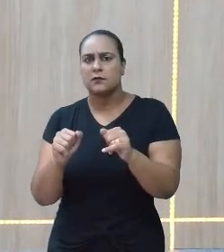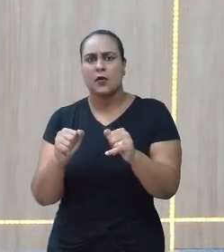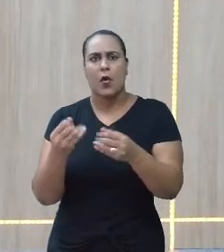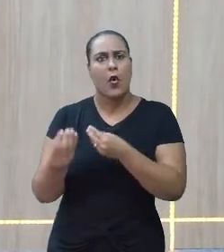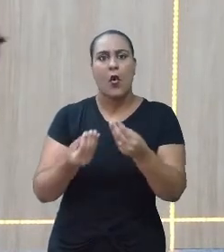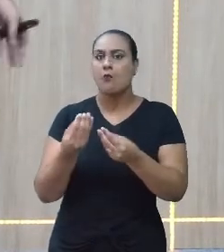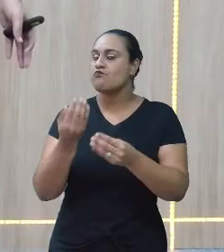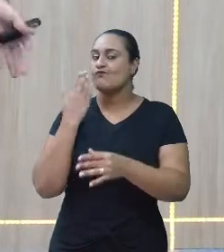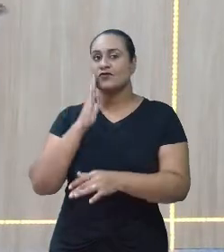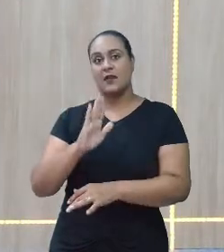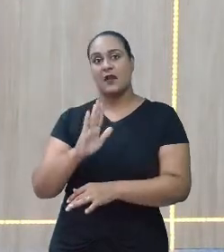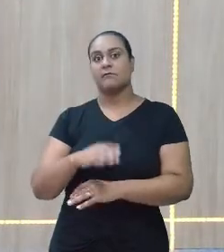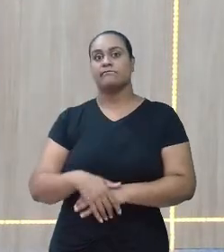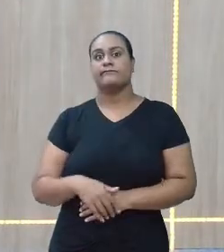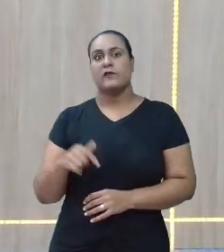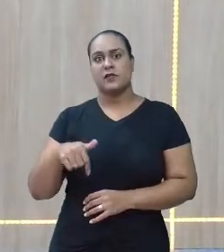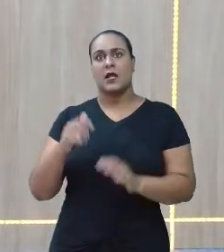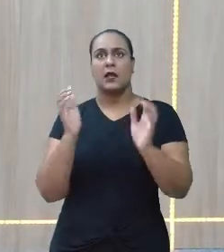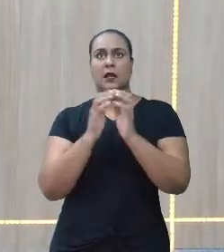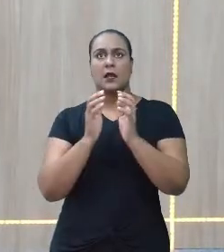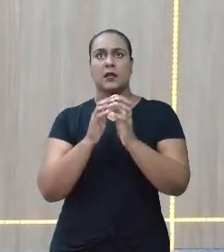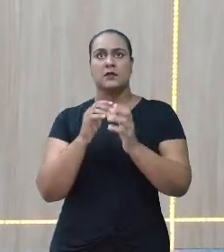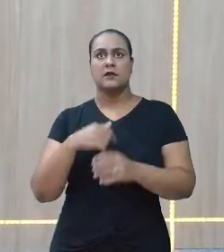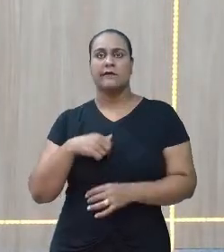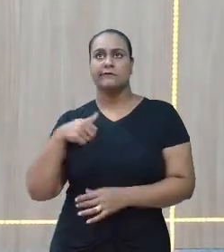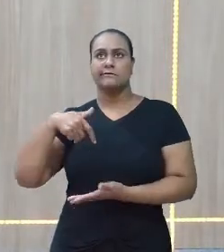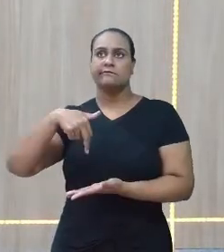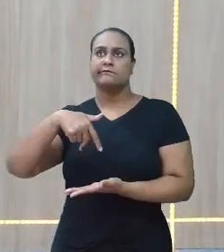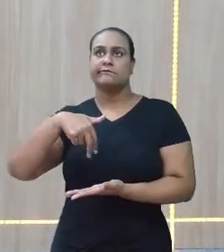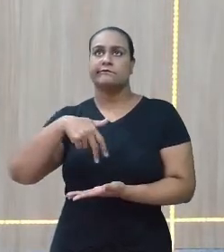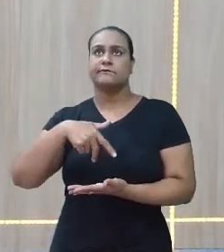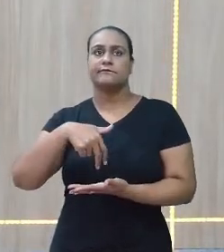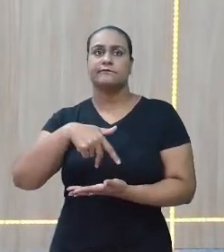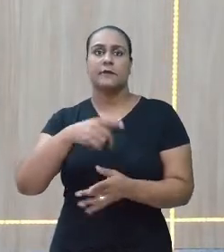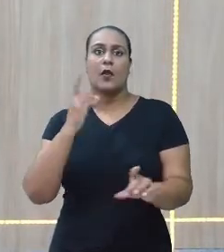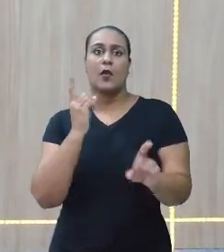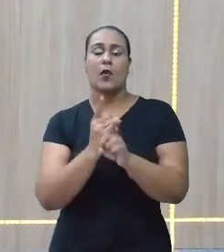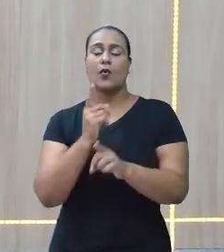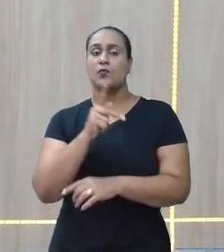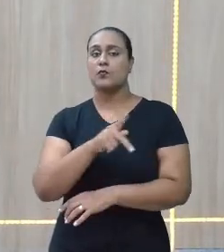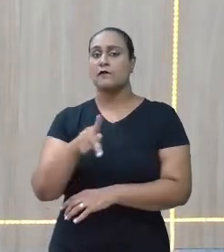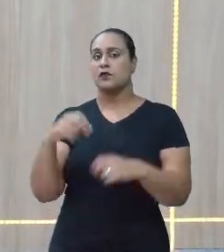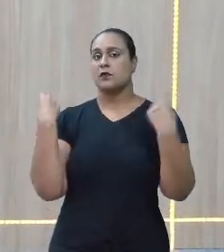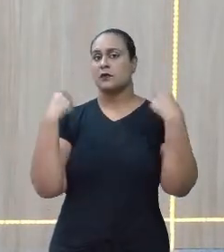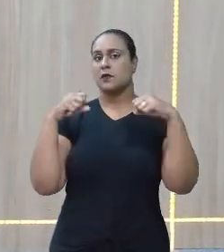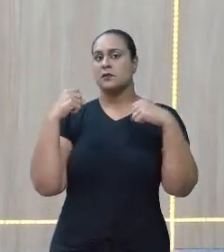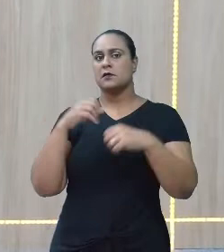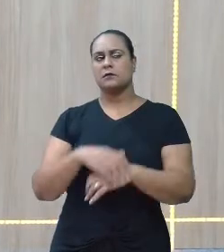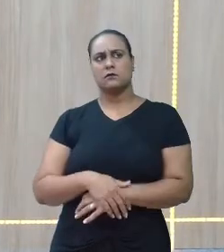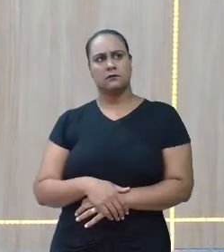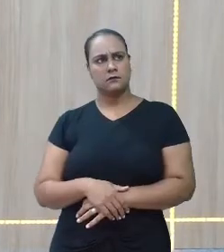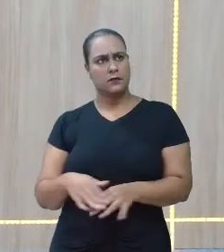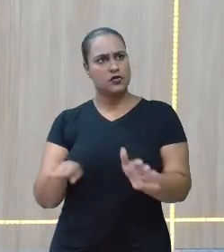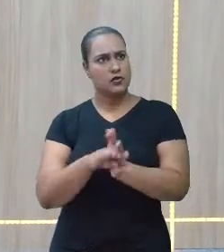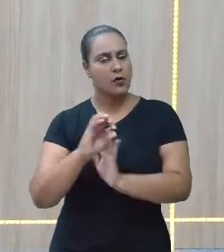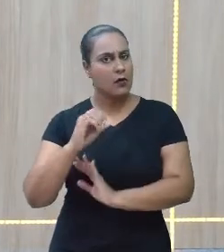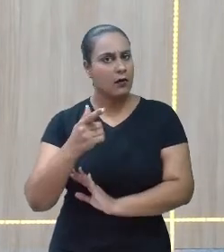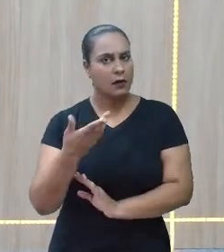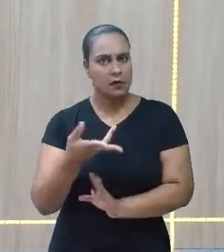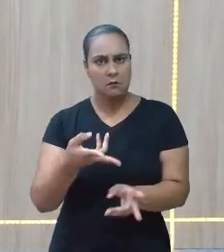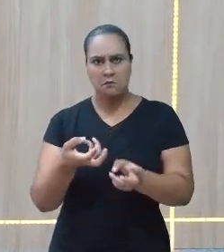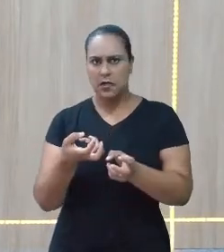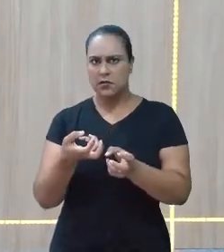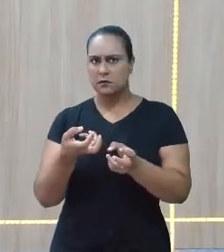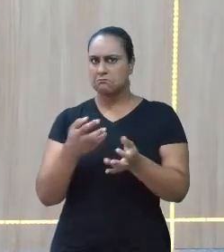cidade. Você está aqui no Recife, passou aqui, encontrou o professor Revoredo de Educação Física aqui e está em Olinda. Mas a gente não